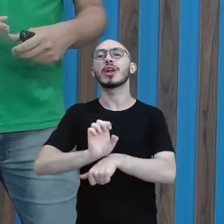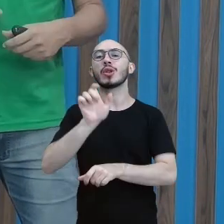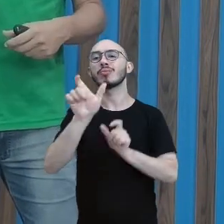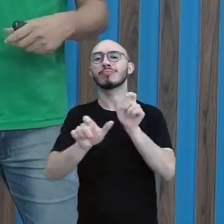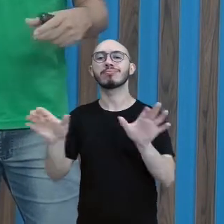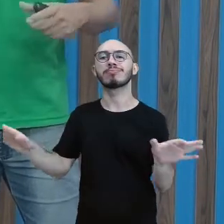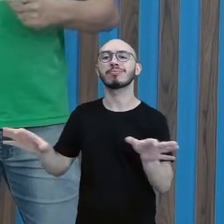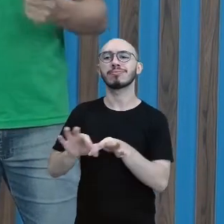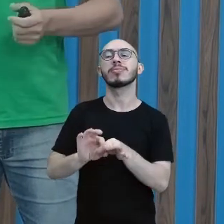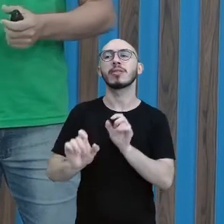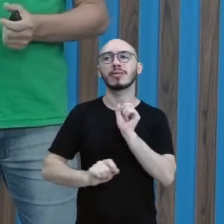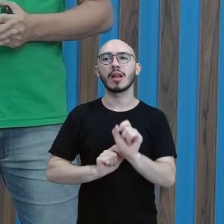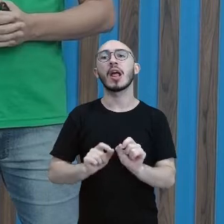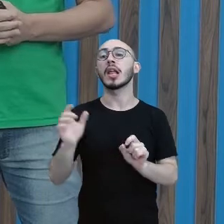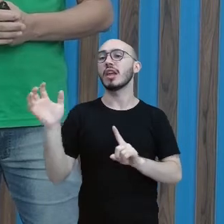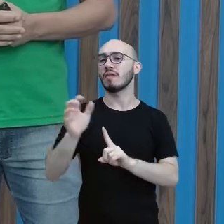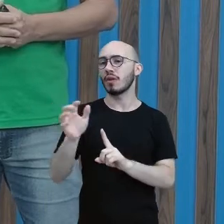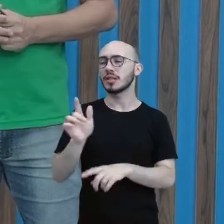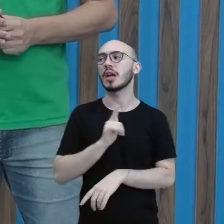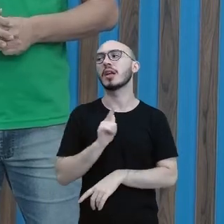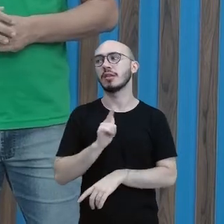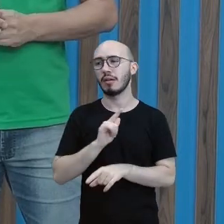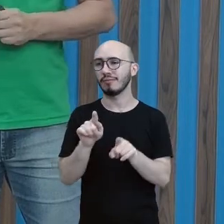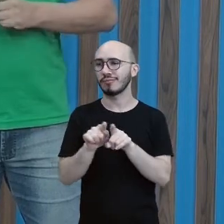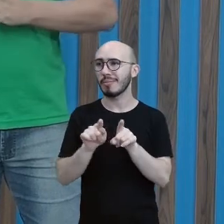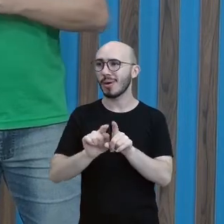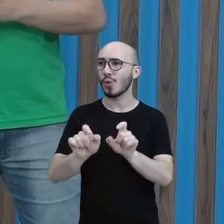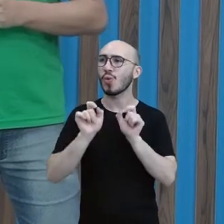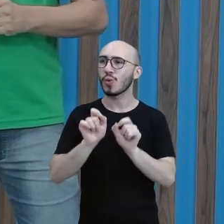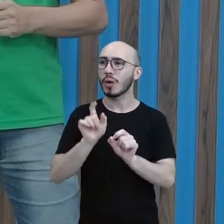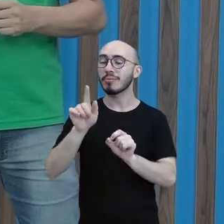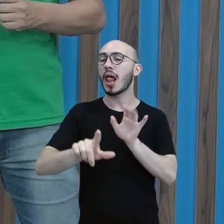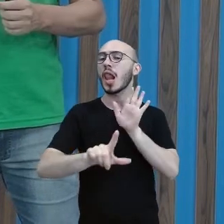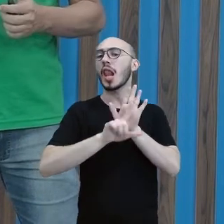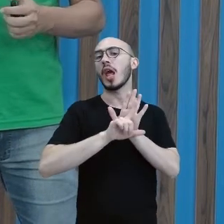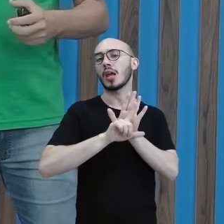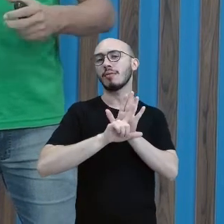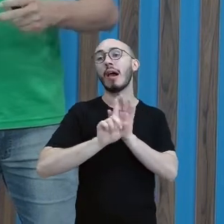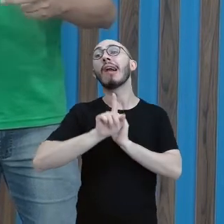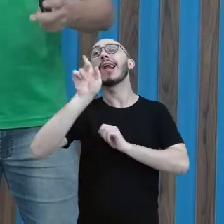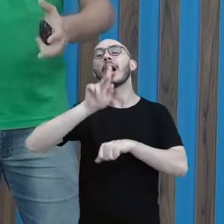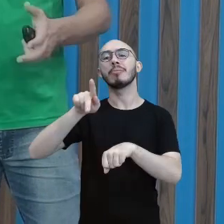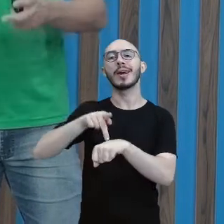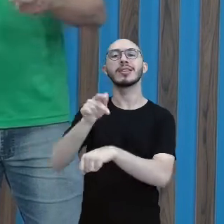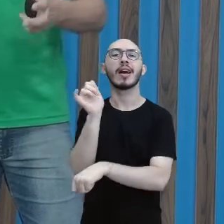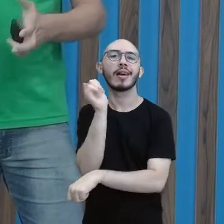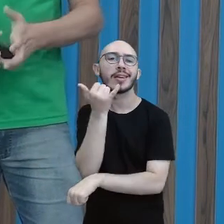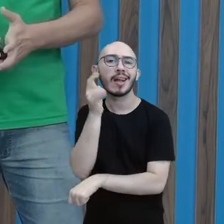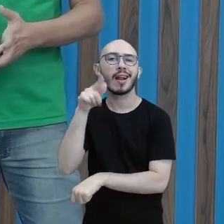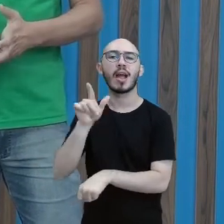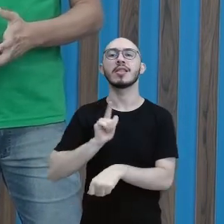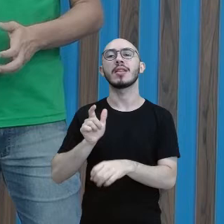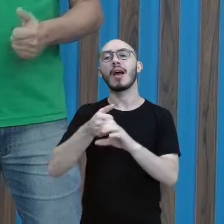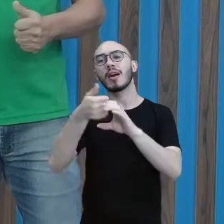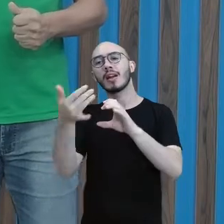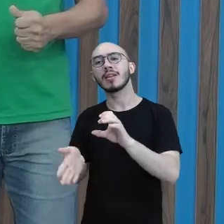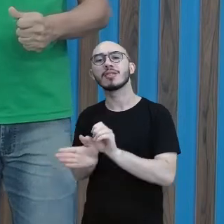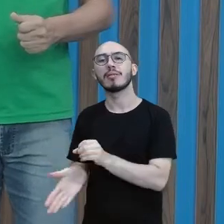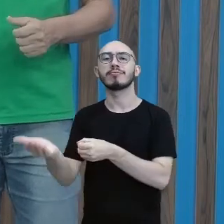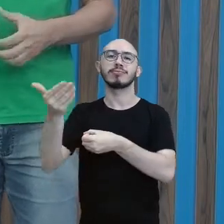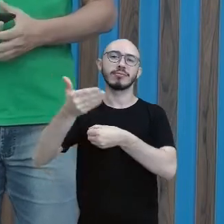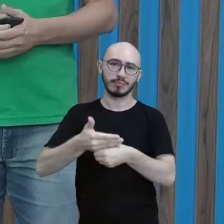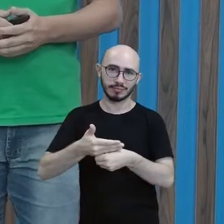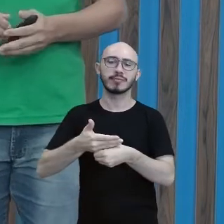disso, e ela foi muito influenciada, não é, na legislação italiana, que era fascista e tal.